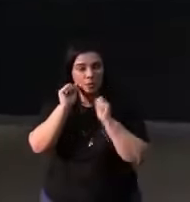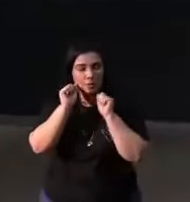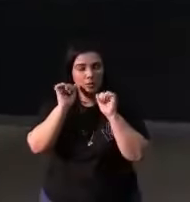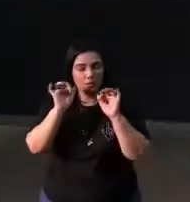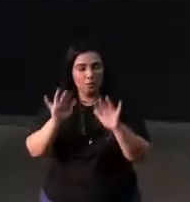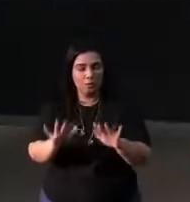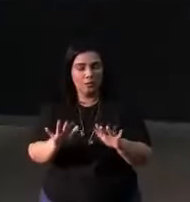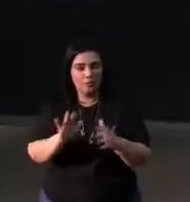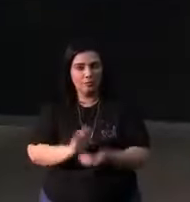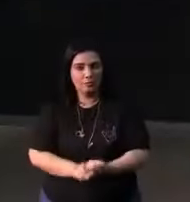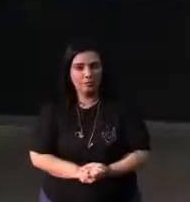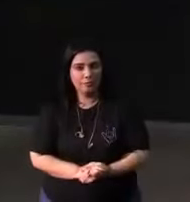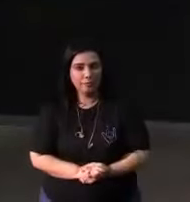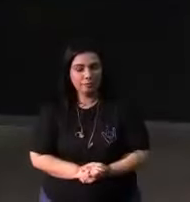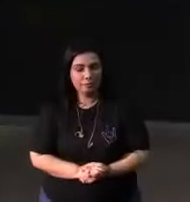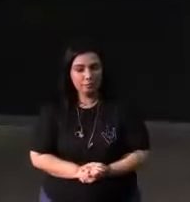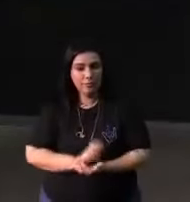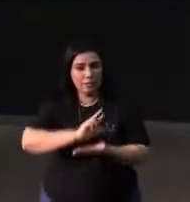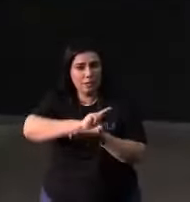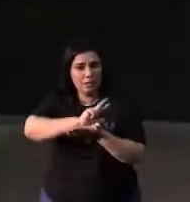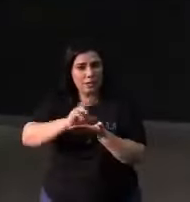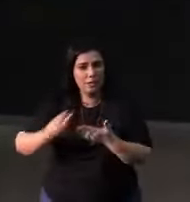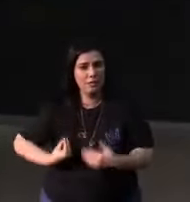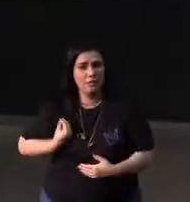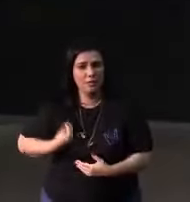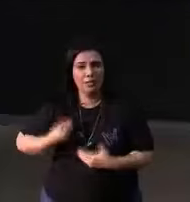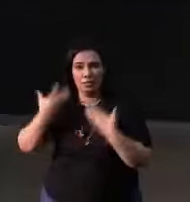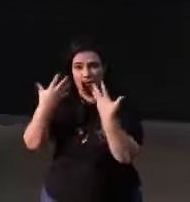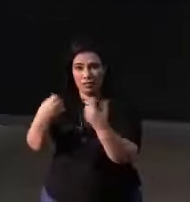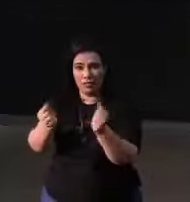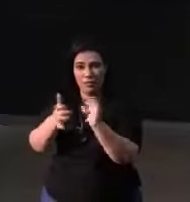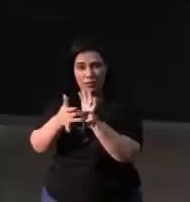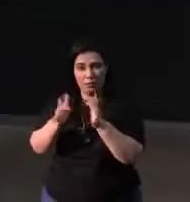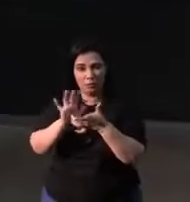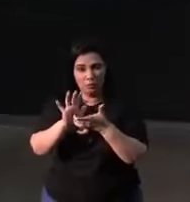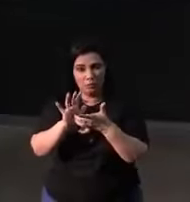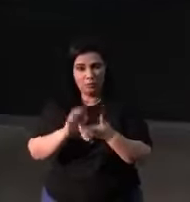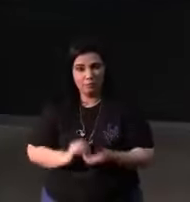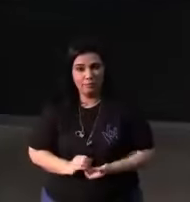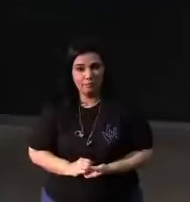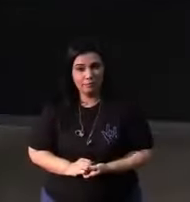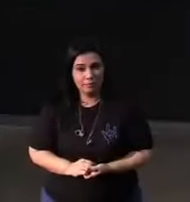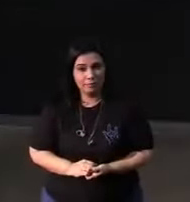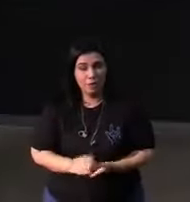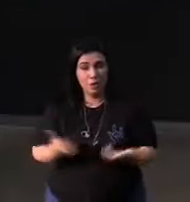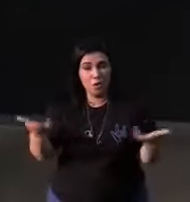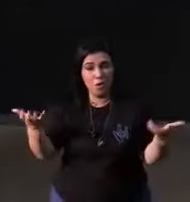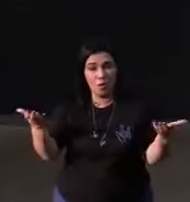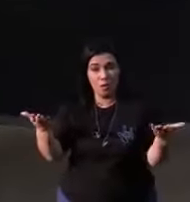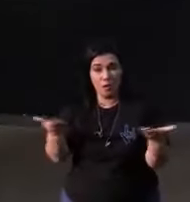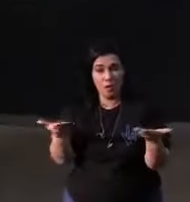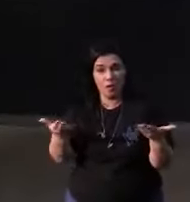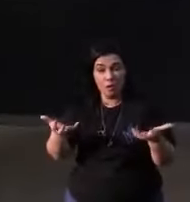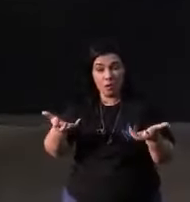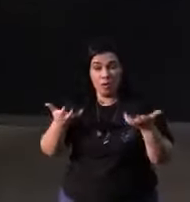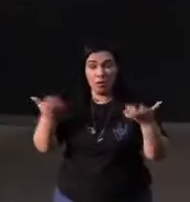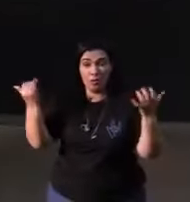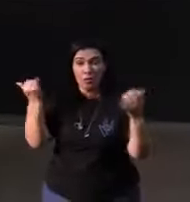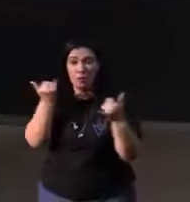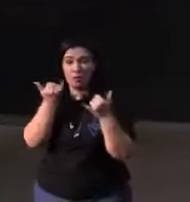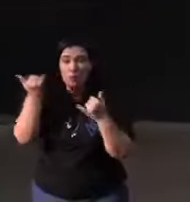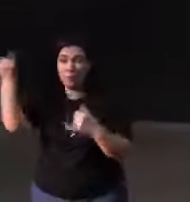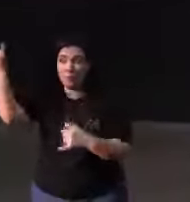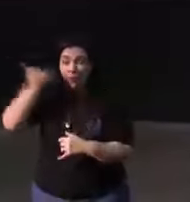abençoado, em que muitas vidas se renderam a Jesus. Eu quero profetizar que esse domingo vai ser um